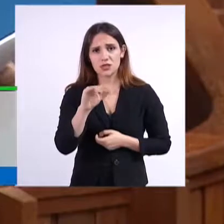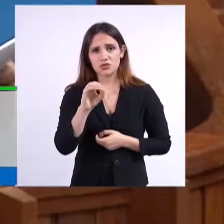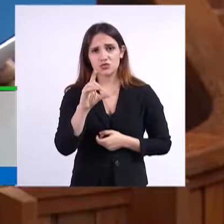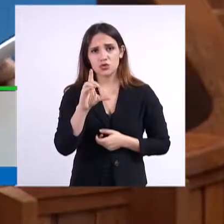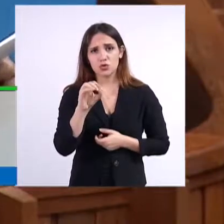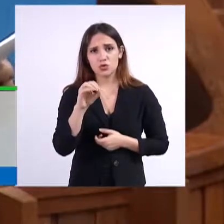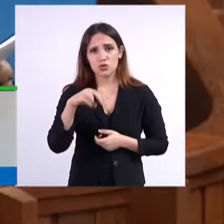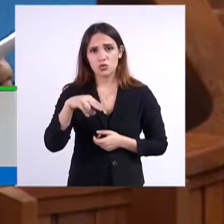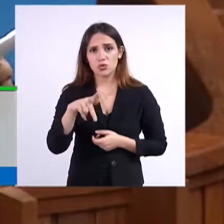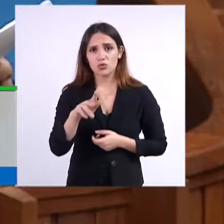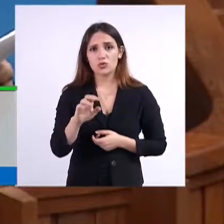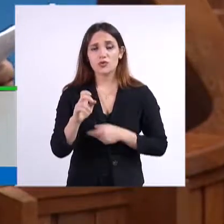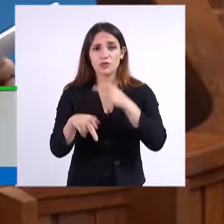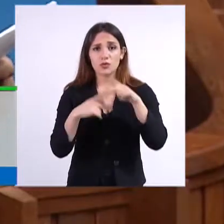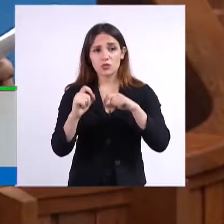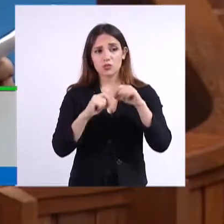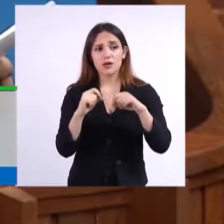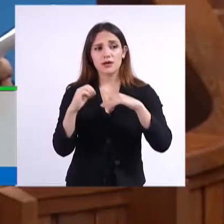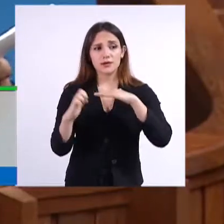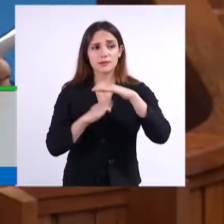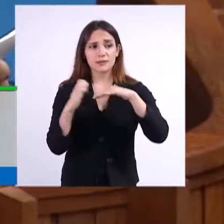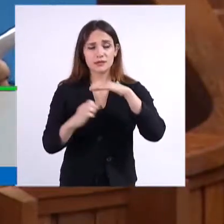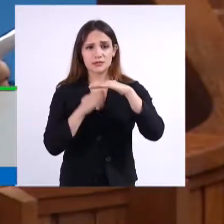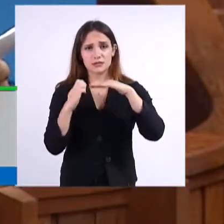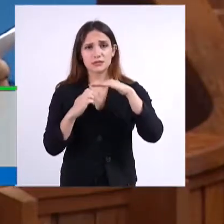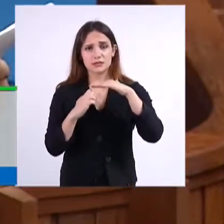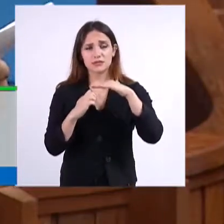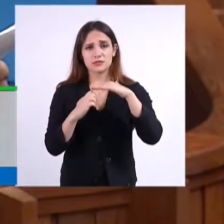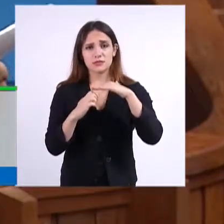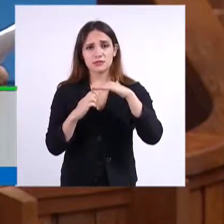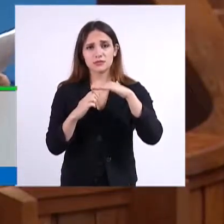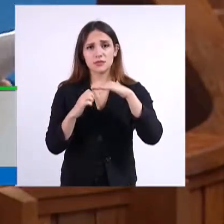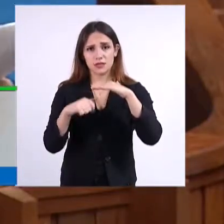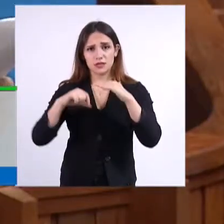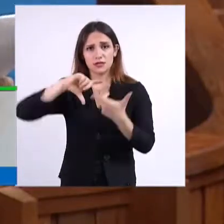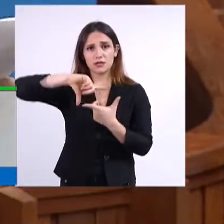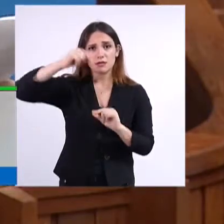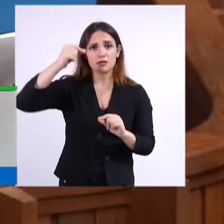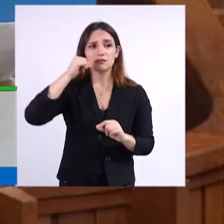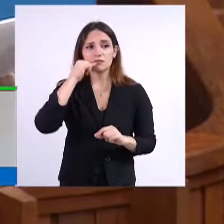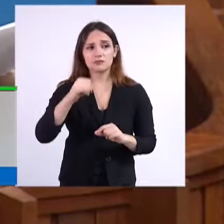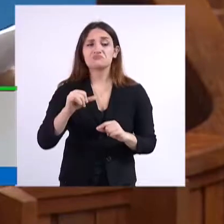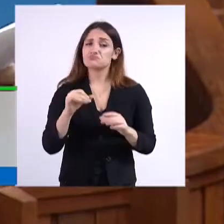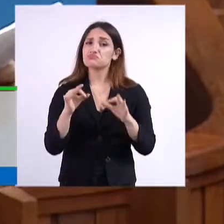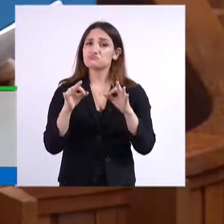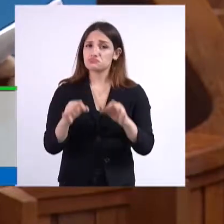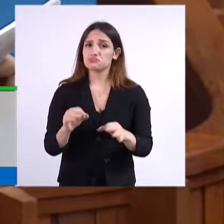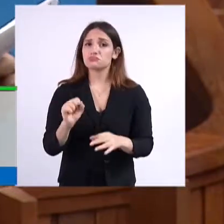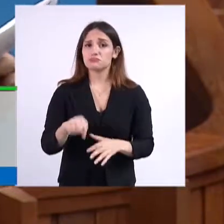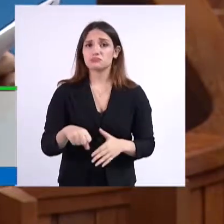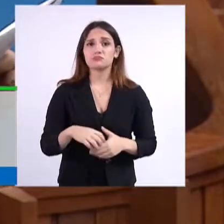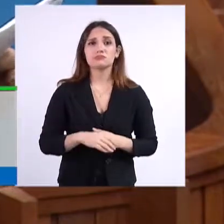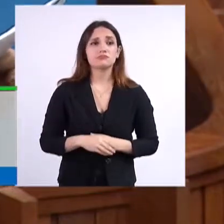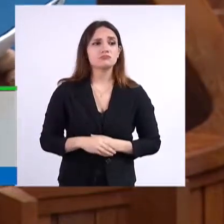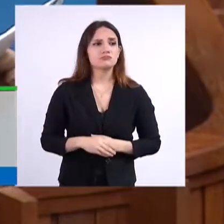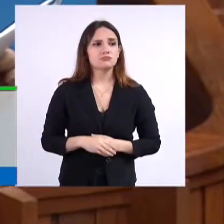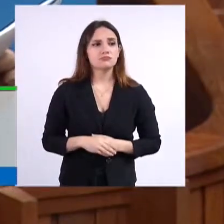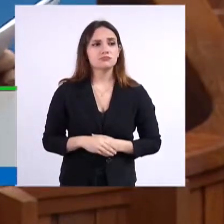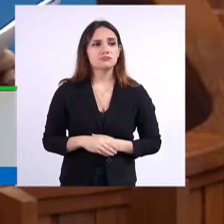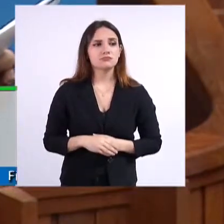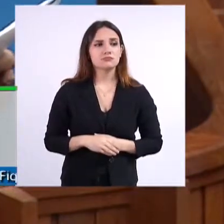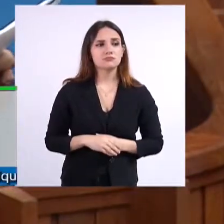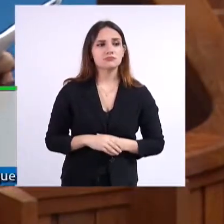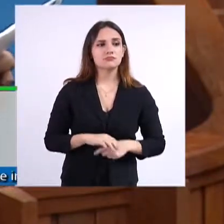claro que a energia elétrica do estado de Mato Grosso do Sul está correta.